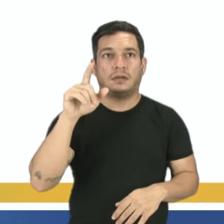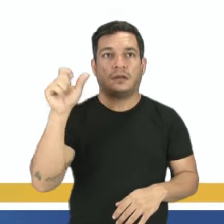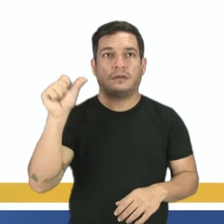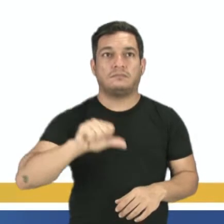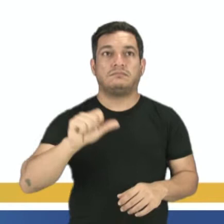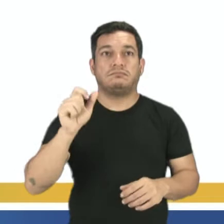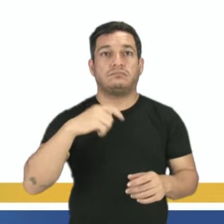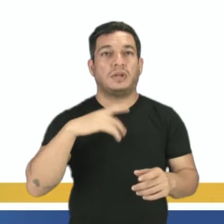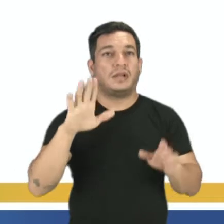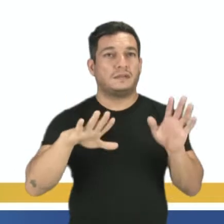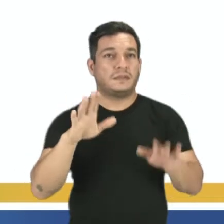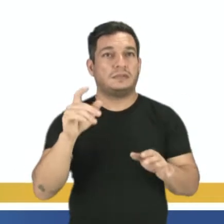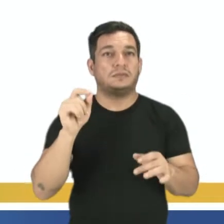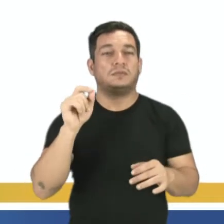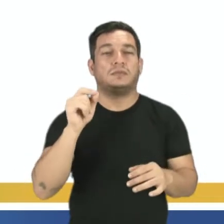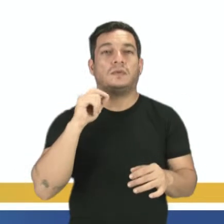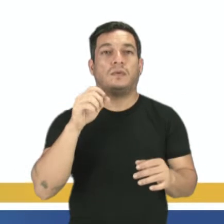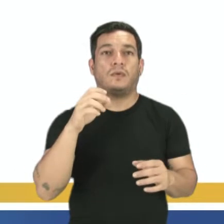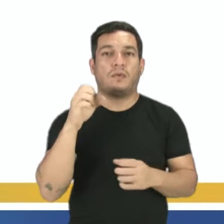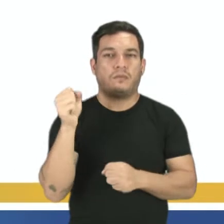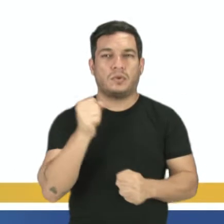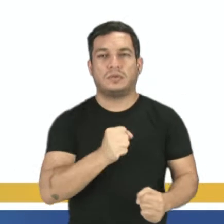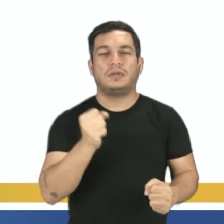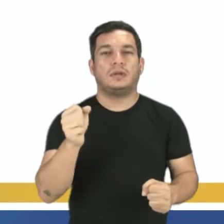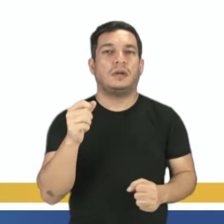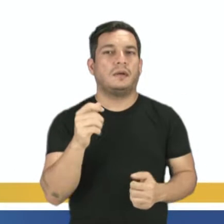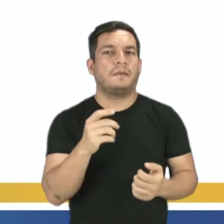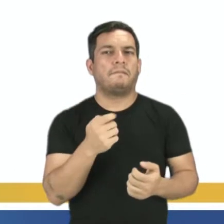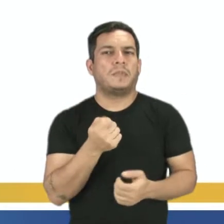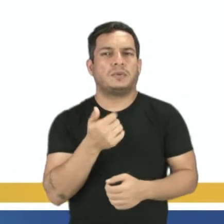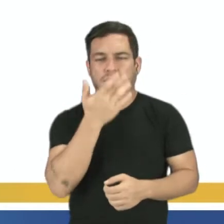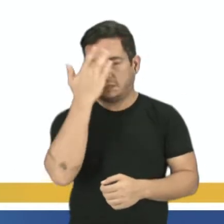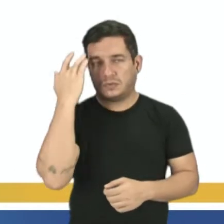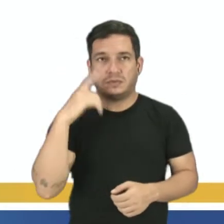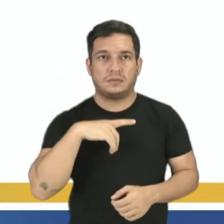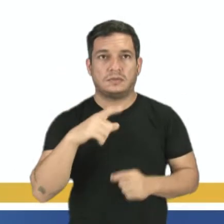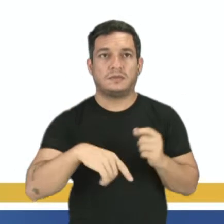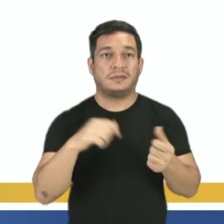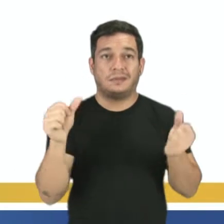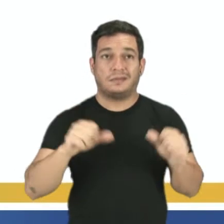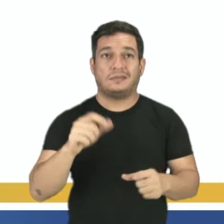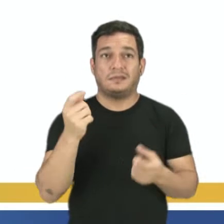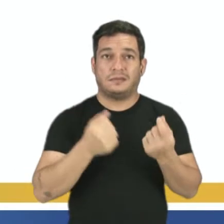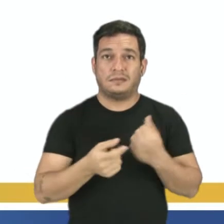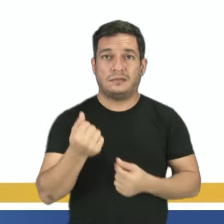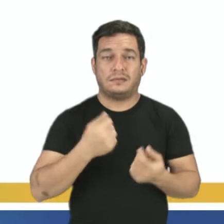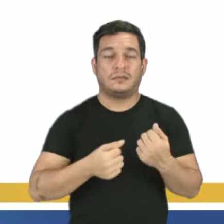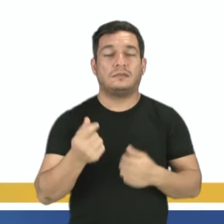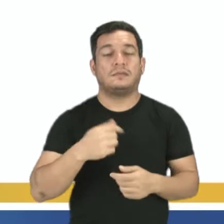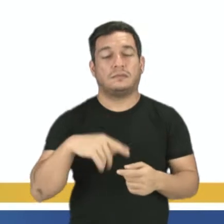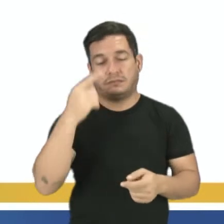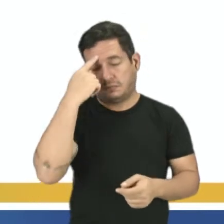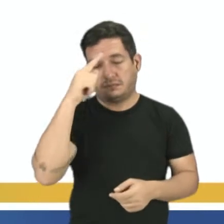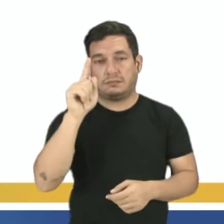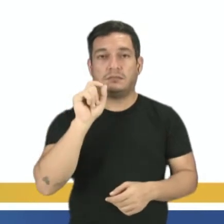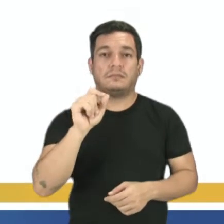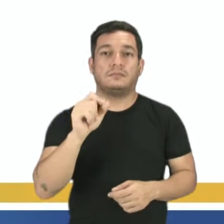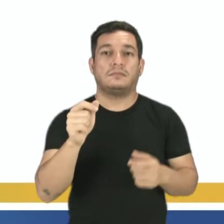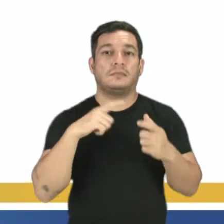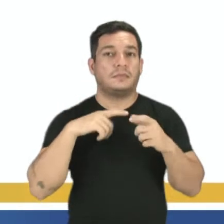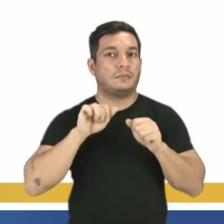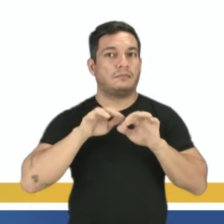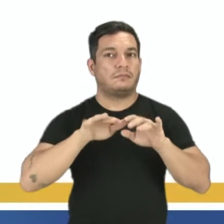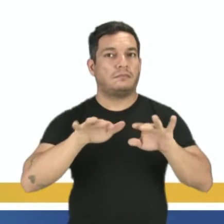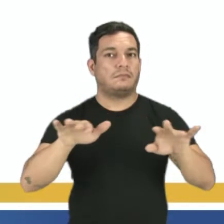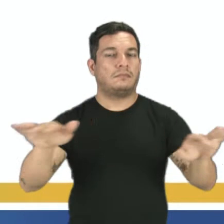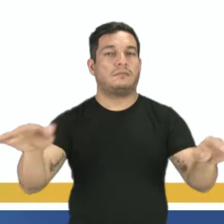na mão de poucos. Assim, né, adiante da crise econômica e política, as ideias totalitárias ganharam